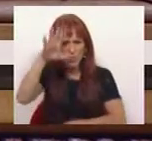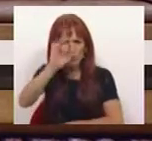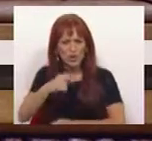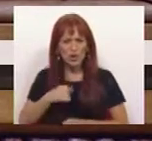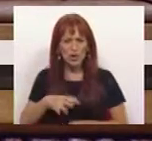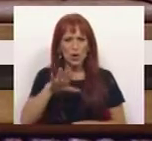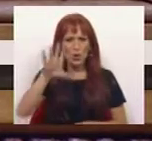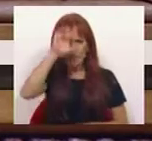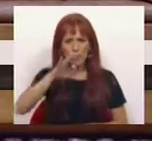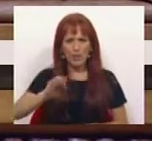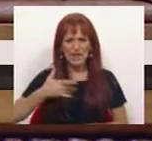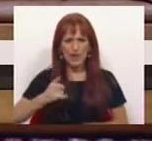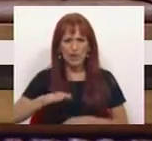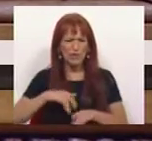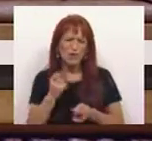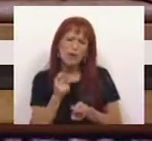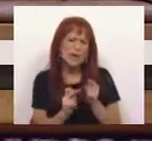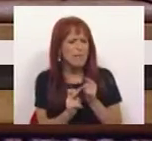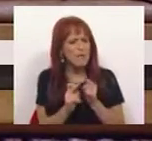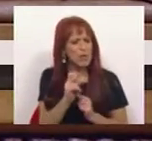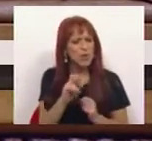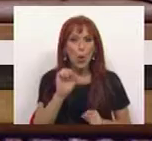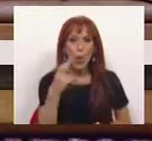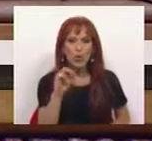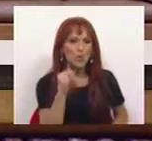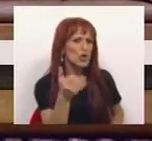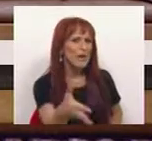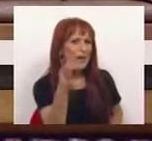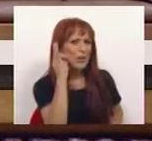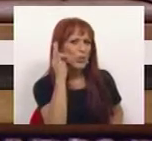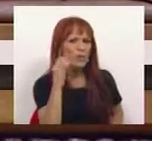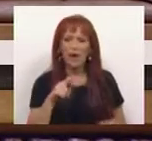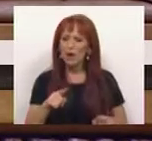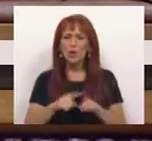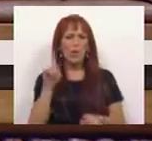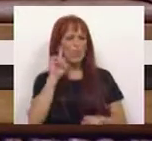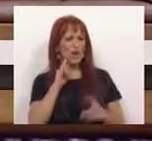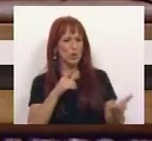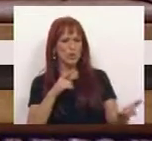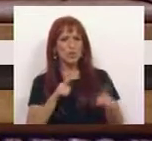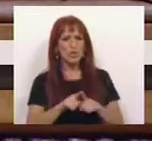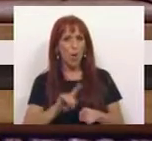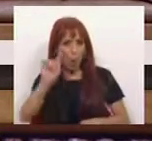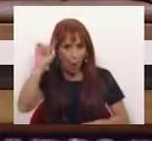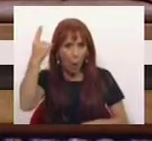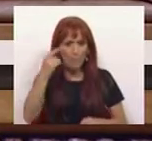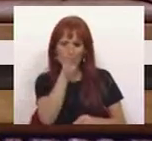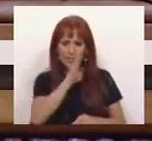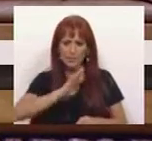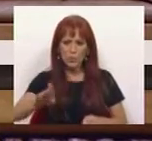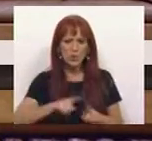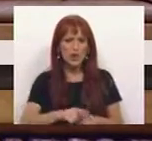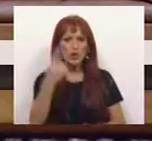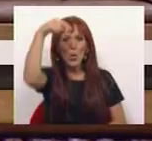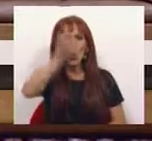governo PSD-CDS procedeu a um ligeiro aumento em outubro de 2014, chegando a um valor que deveria ter sido implementado